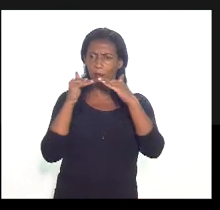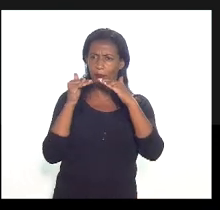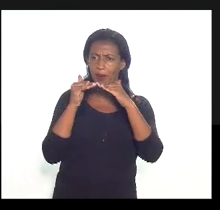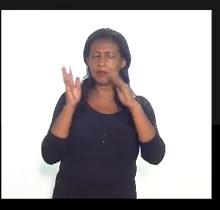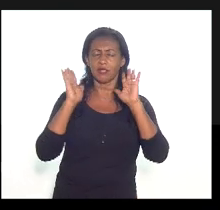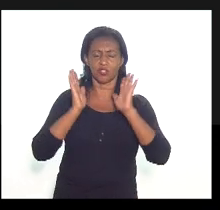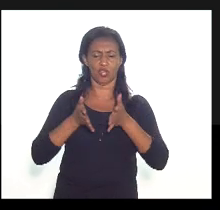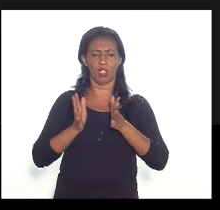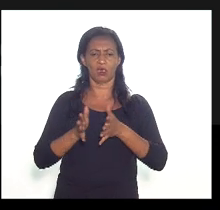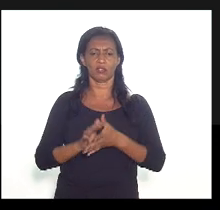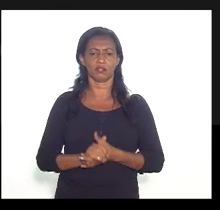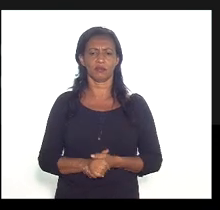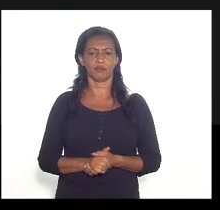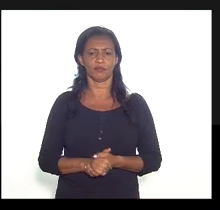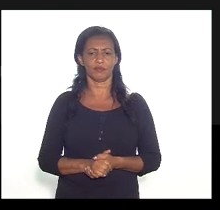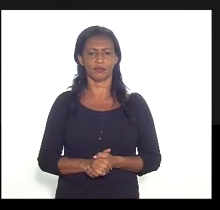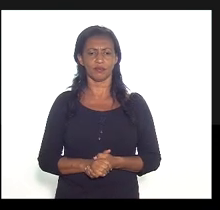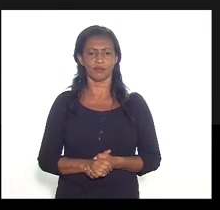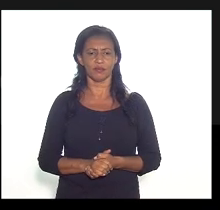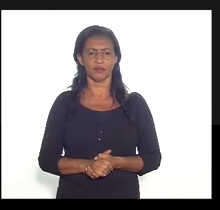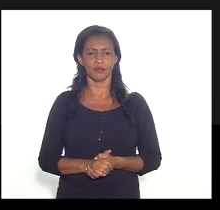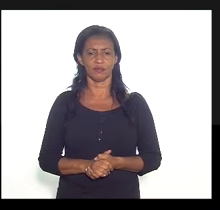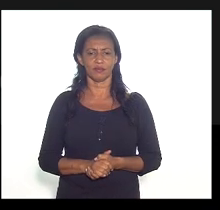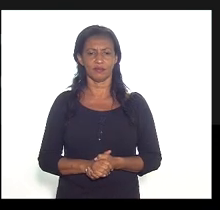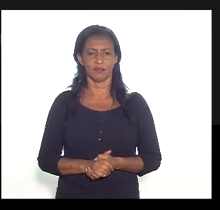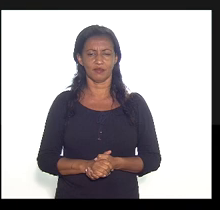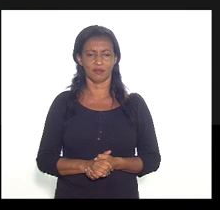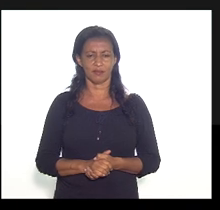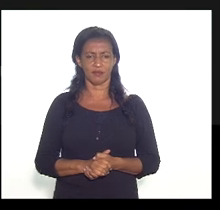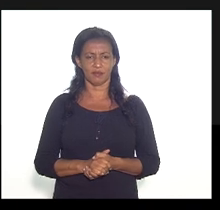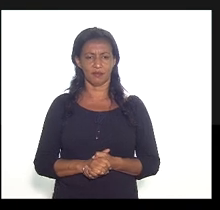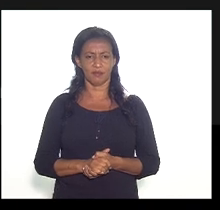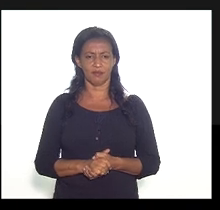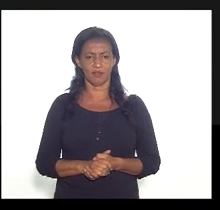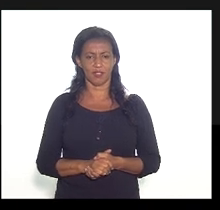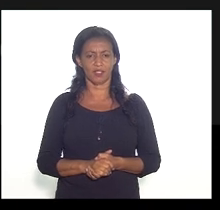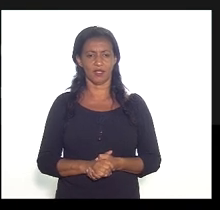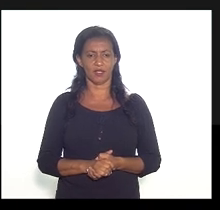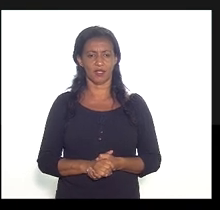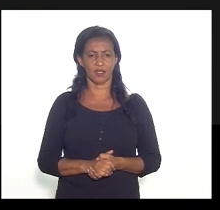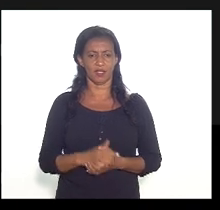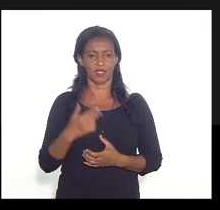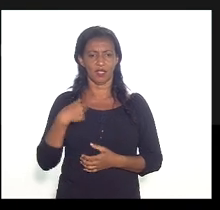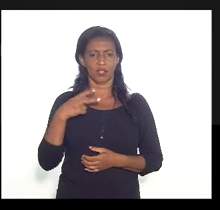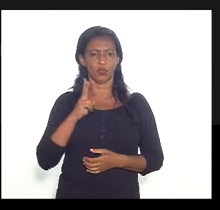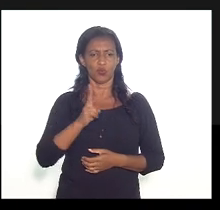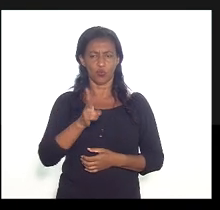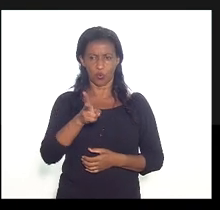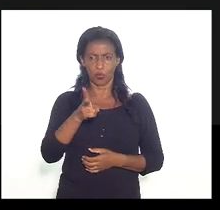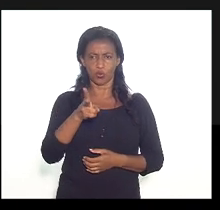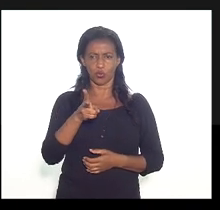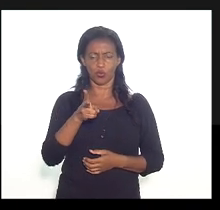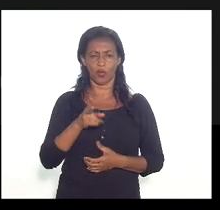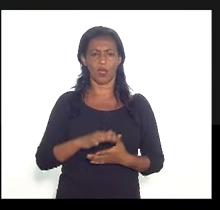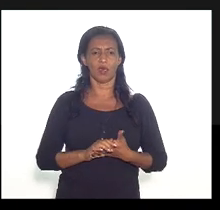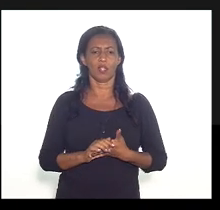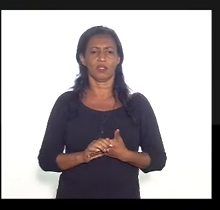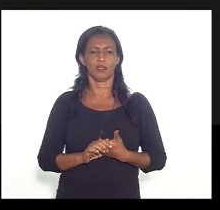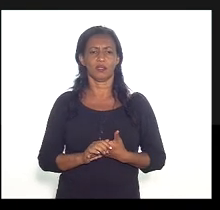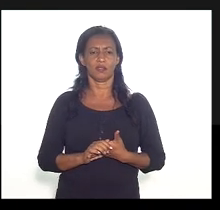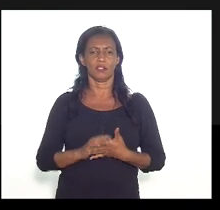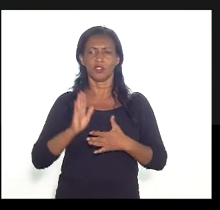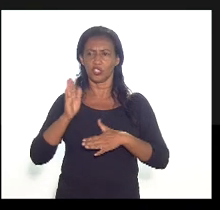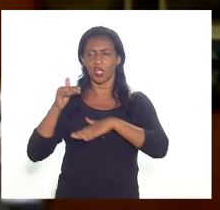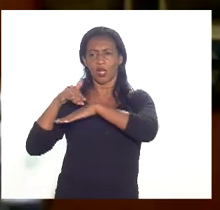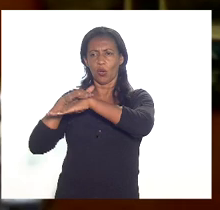sim, deputado. Presidente, então está com. Cuidado, parecer. Peraí, mas deixa eu te falar aqui. Eu vou continuar colhendo os pareceres, porque nós já conversamos com